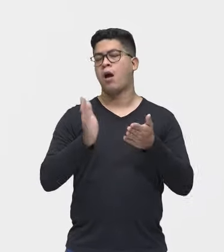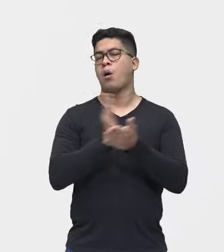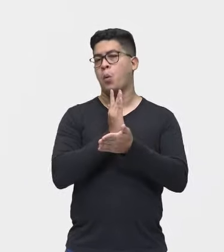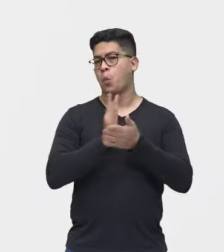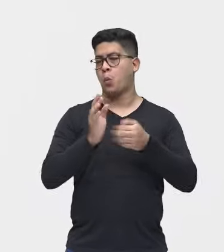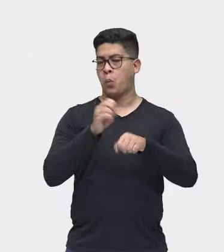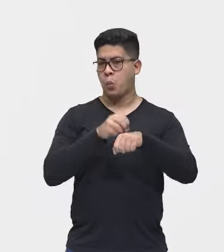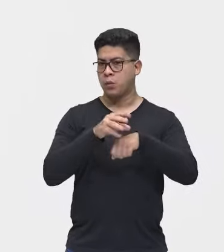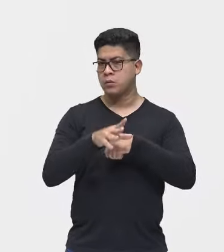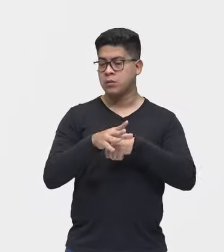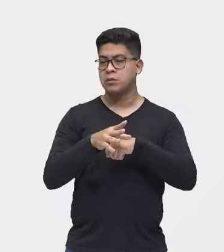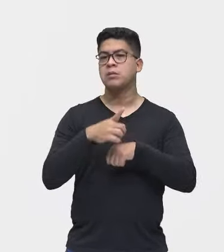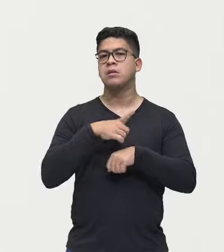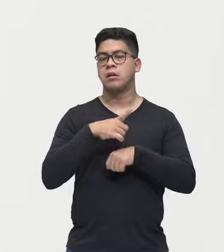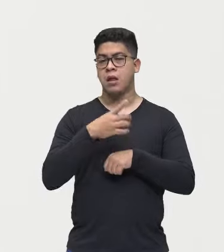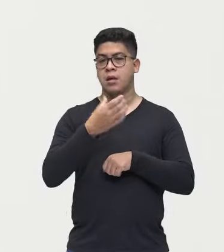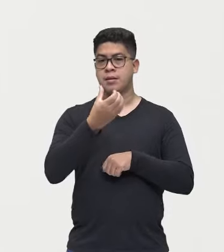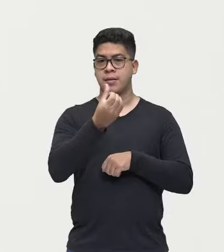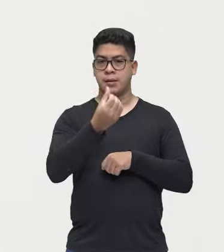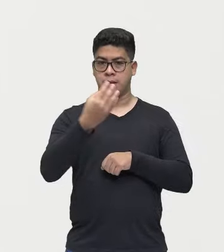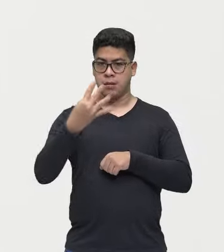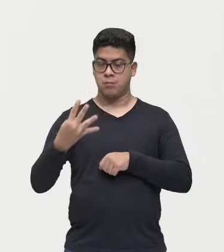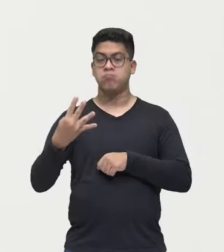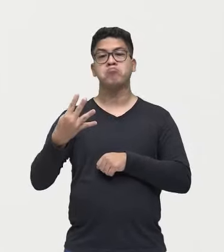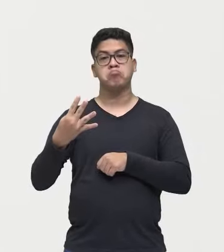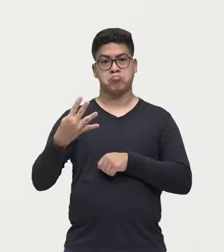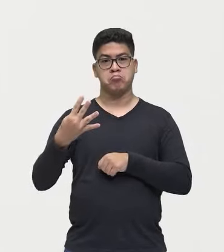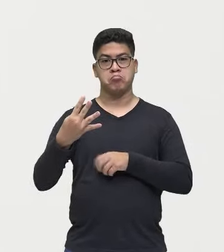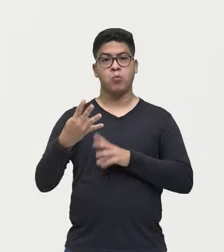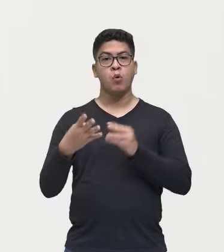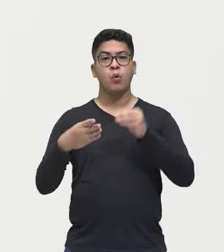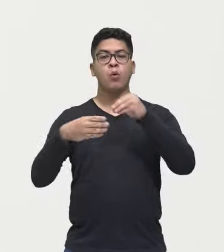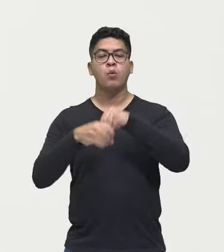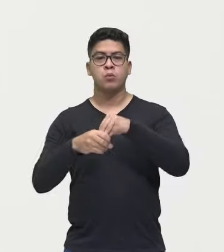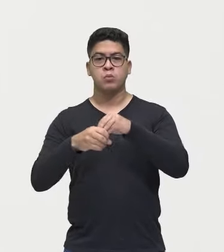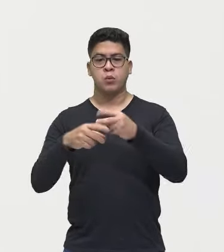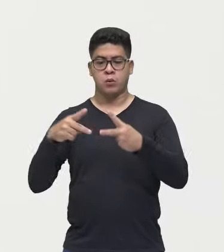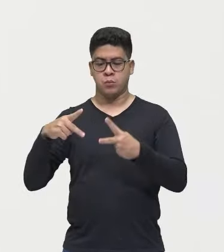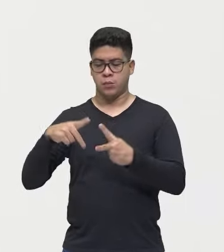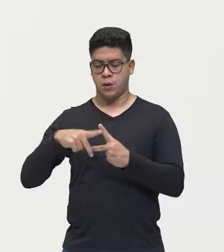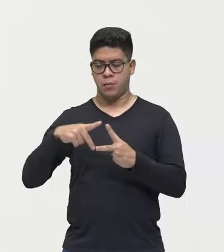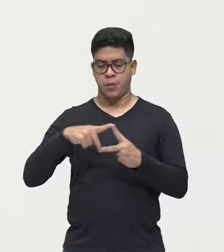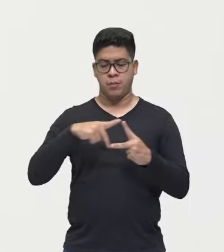que são 64 casas, todas elas intercaladas, tá?